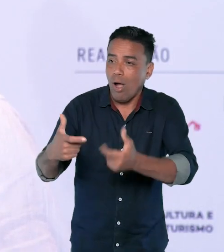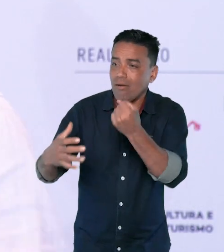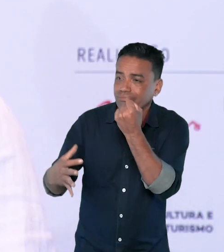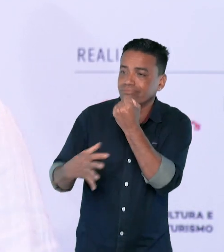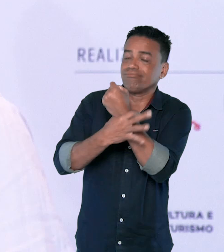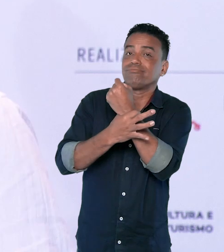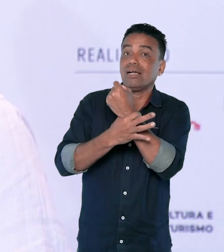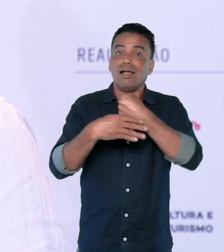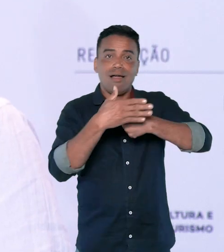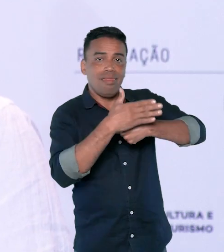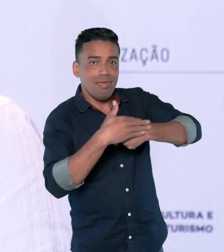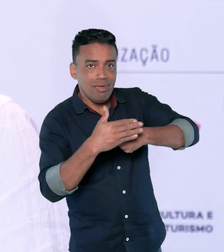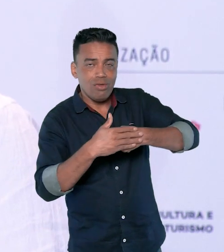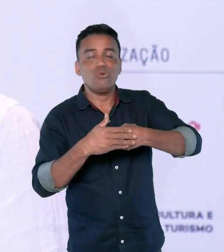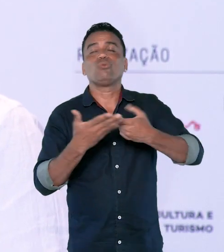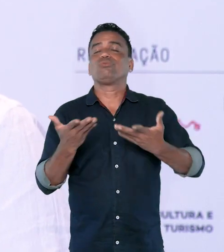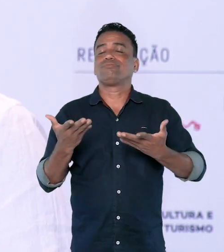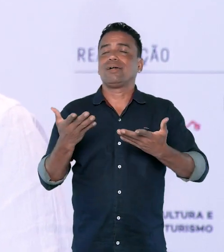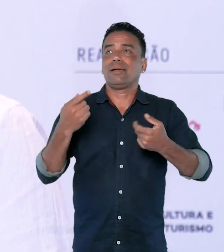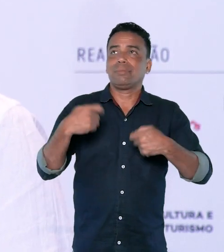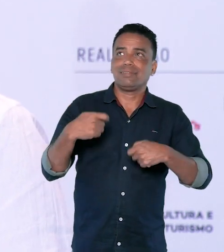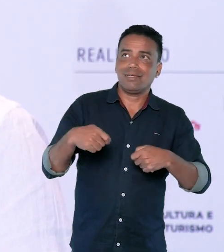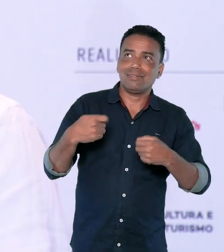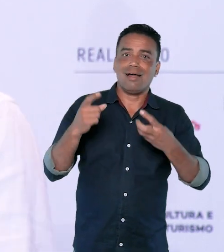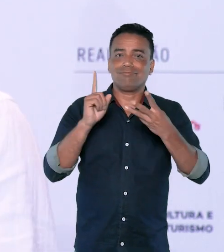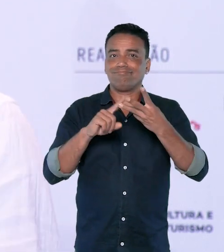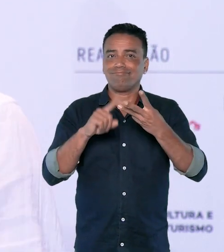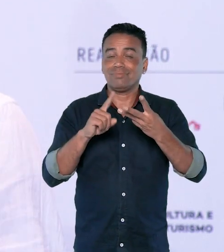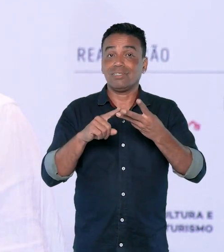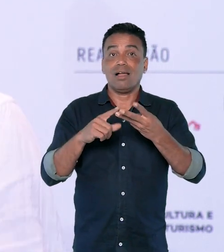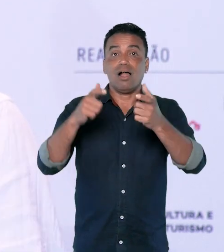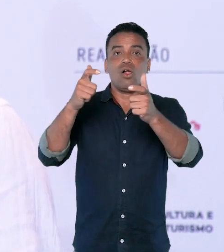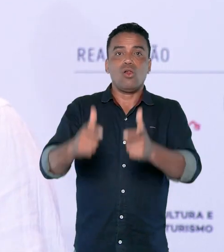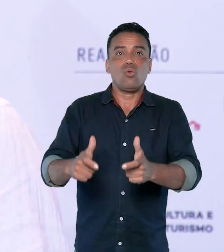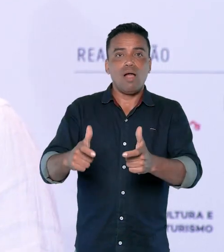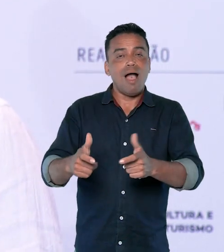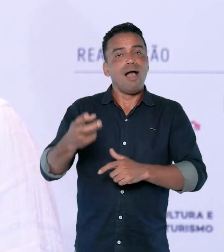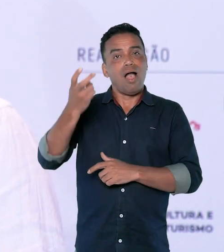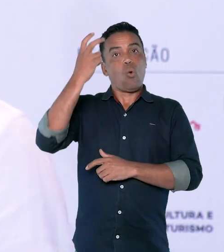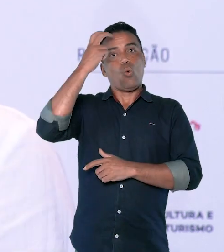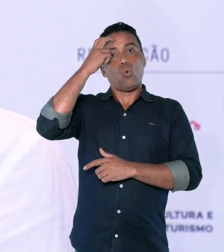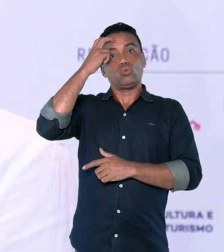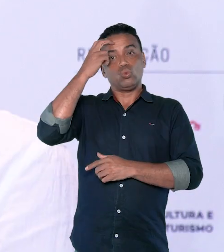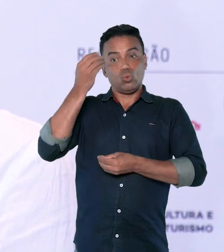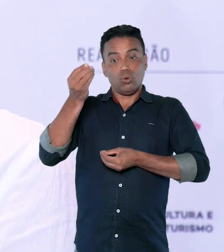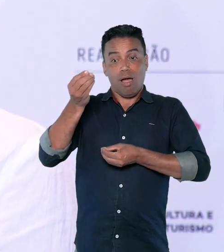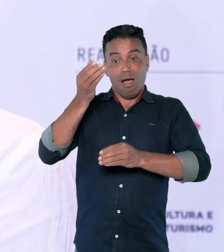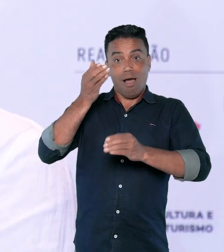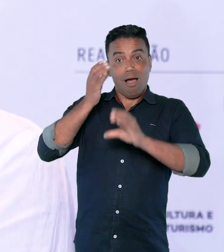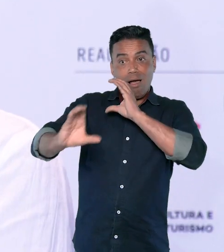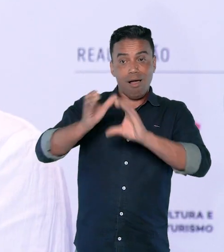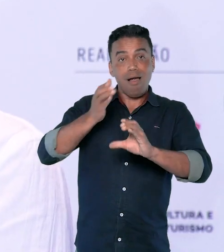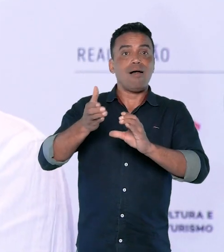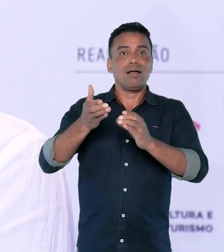sadio, precisa de carinho, né? Ele precisa ser exposto a um ambiente cultural, ele precisa lidar